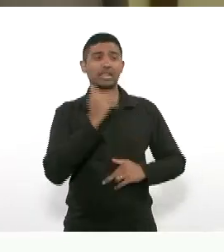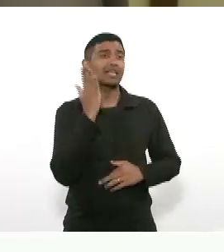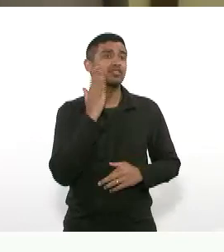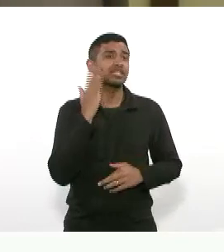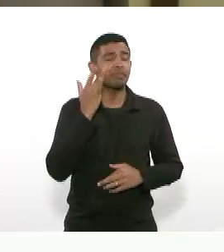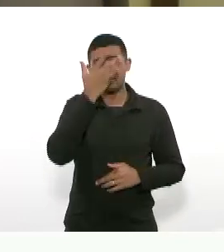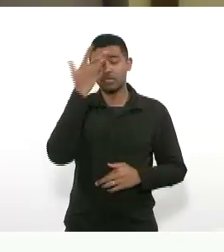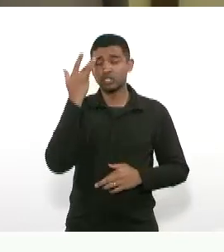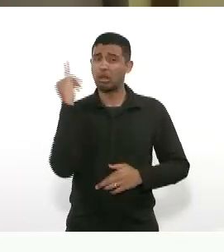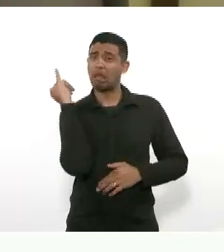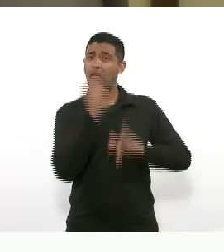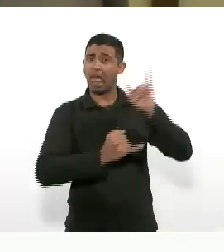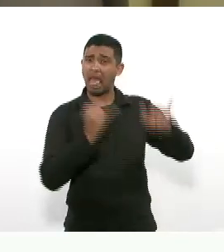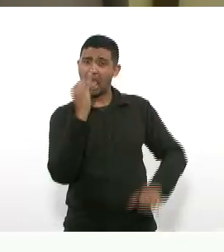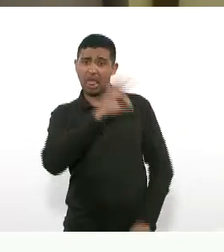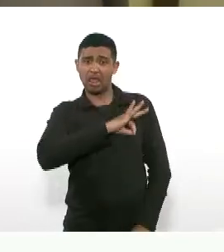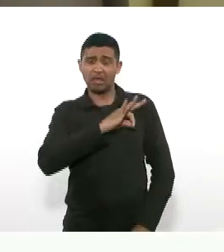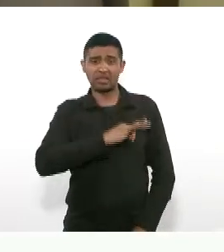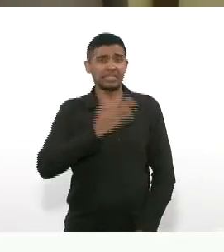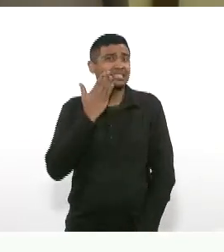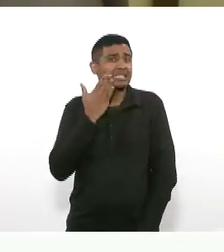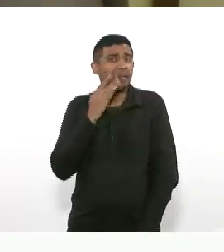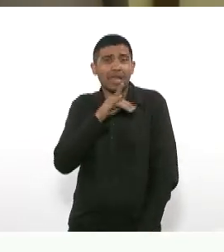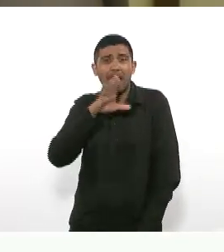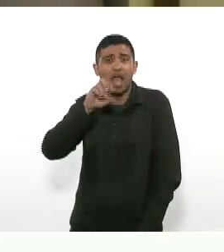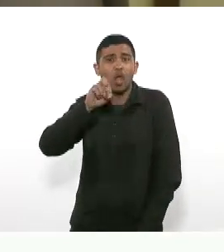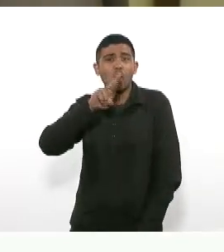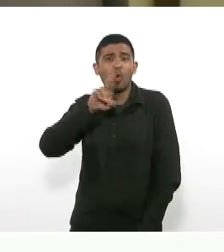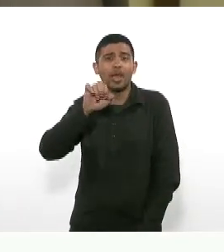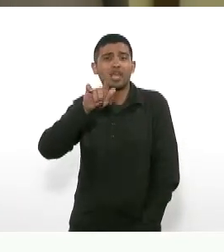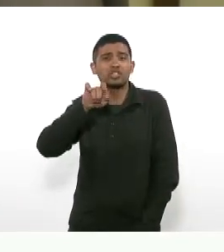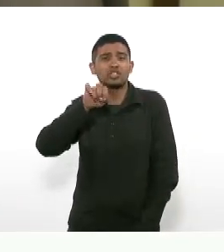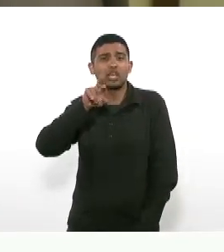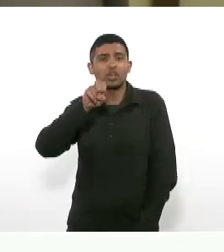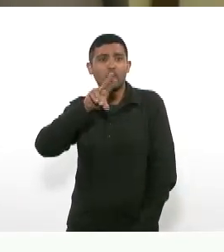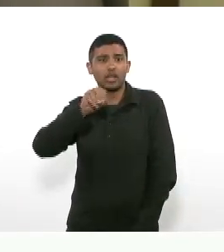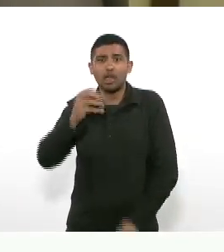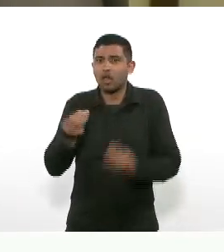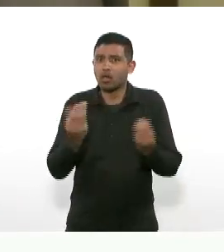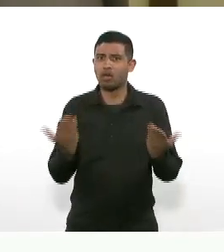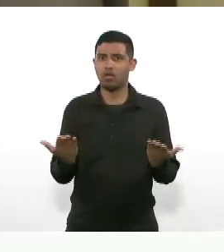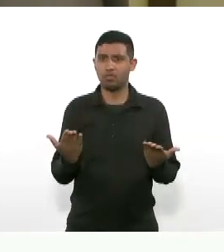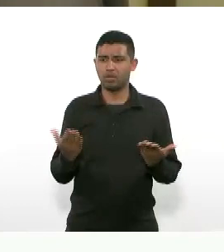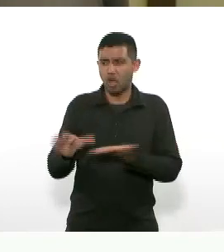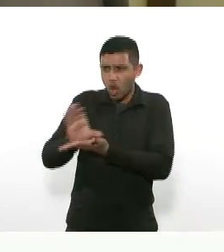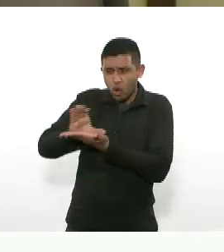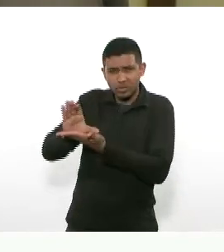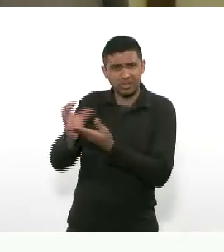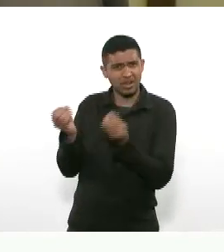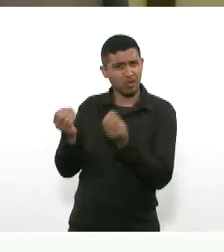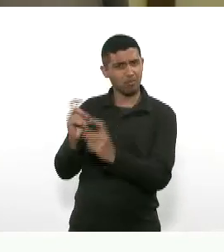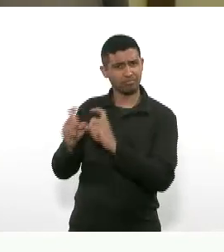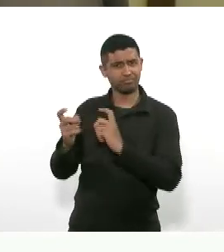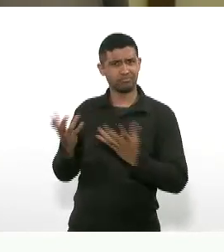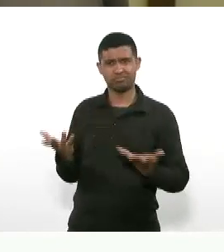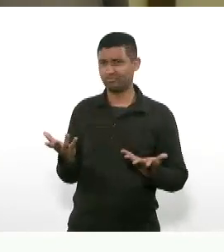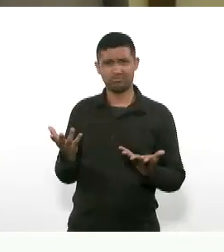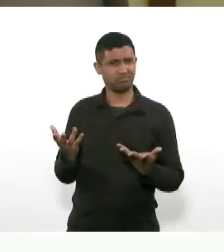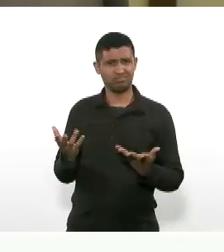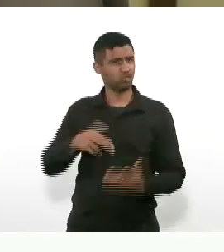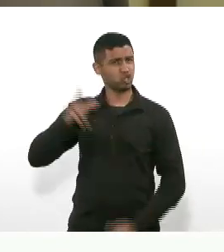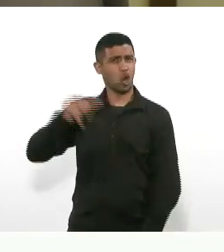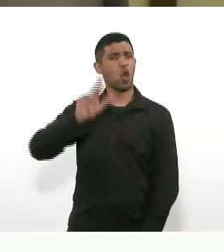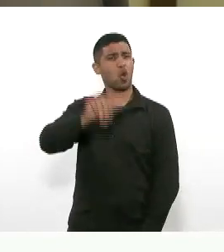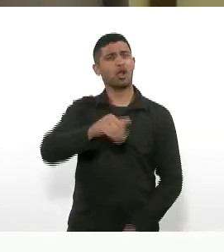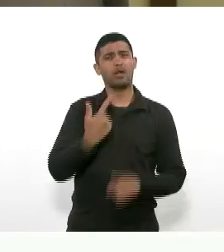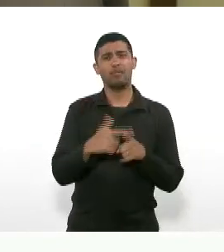em tramitação nas respectivas corregedorias. Isso não é tratado no Conselho do FISED, mas de forma nenhuma, porque eu participei